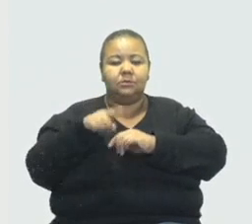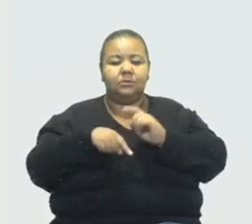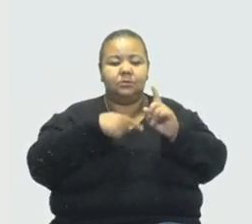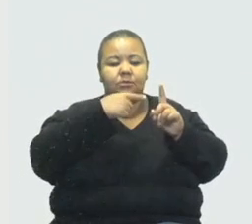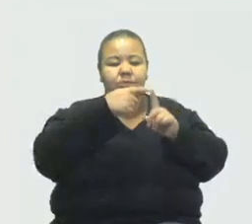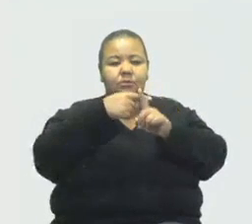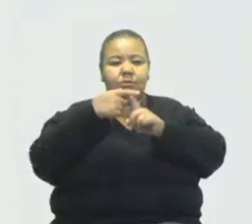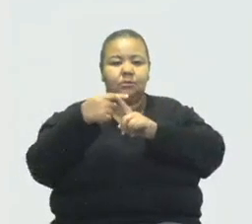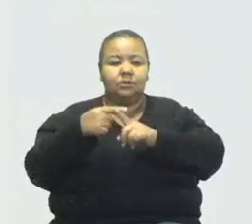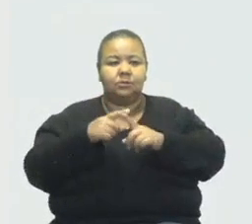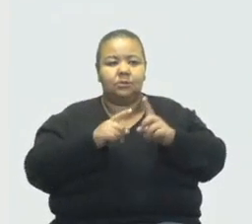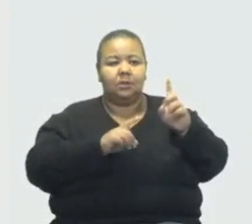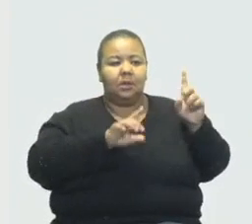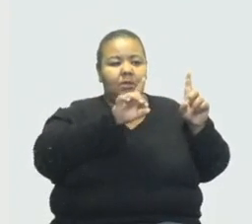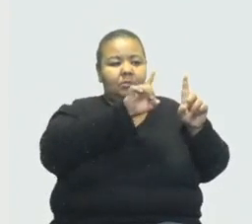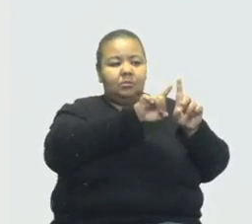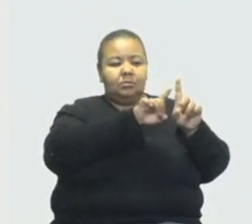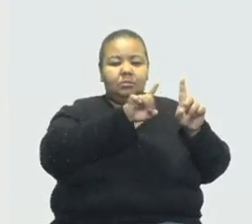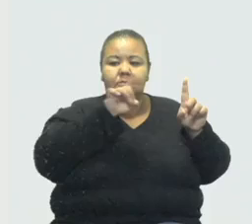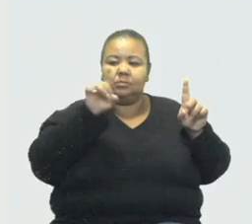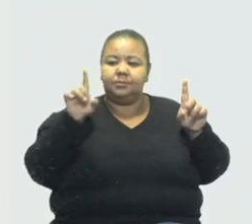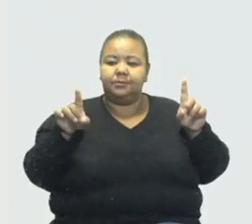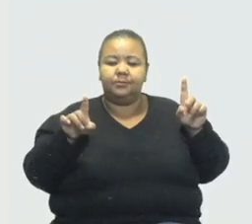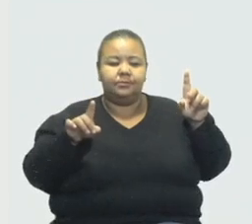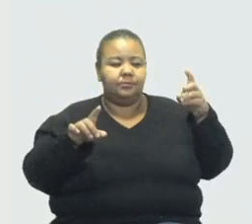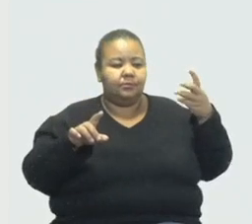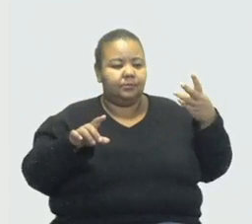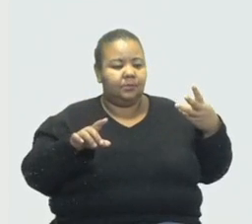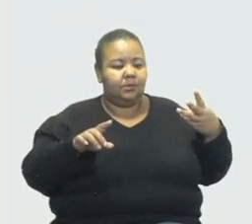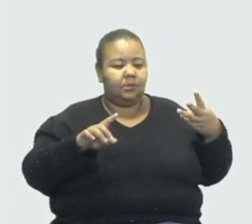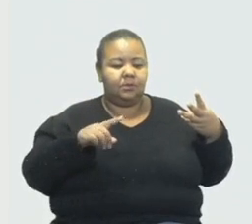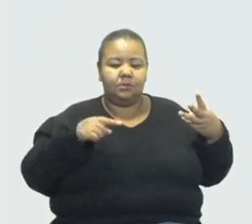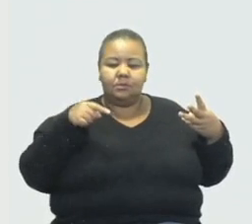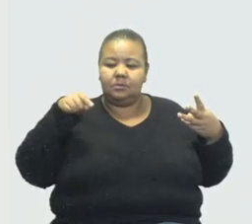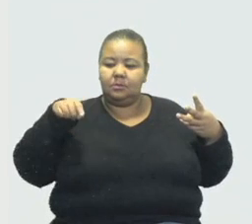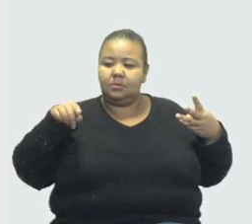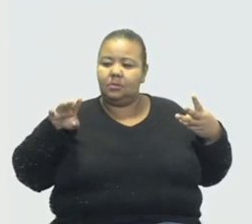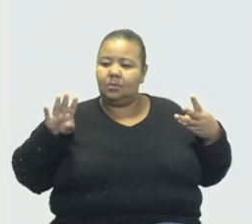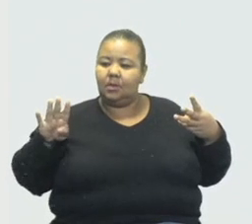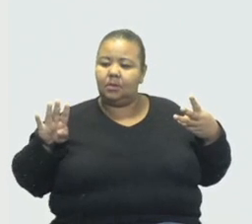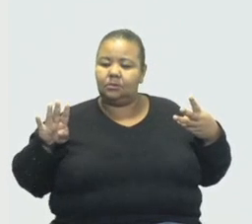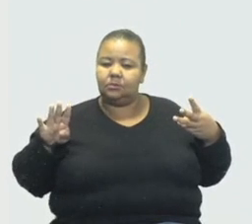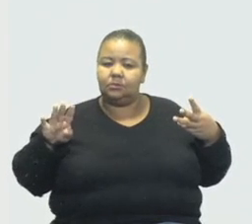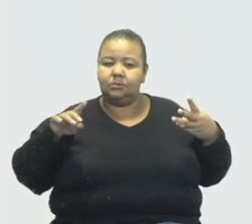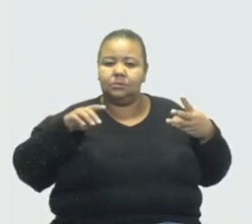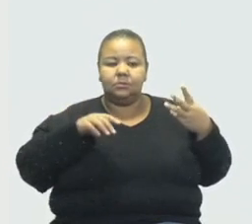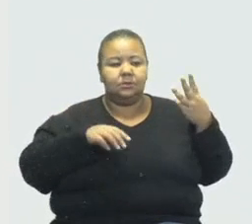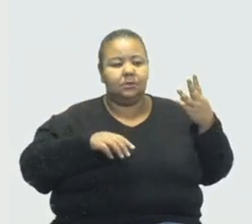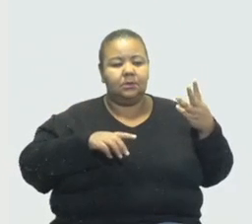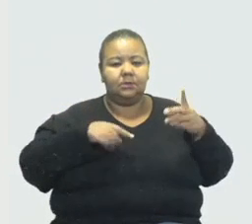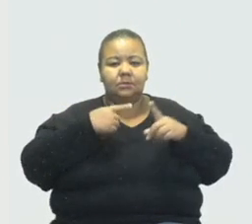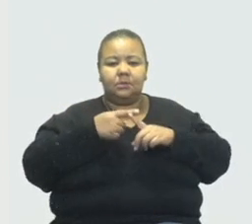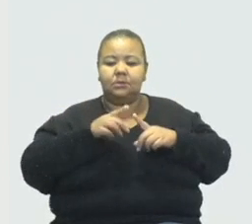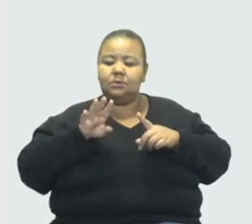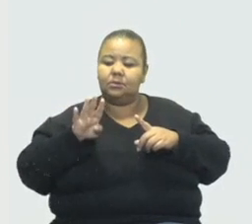somando cada elemento correspondente. O 3 com o 4. Então, 3 mais